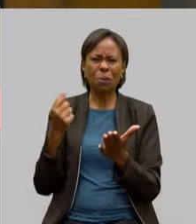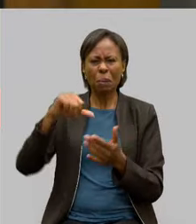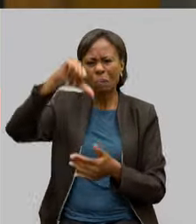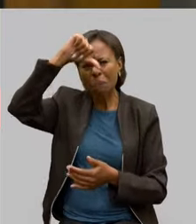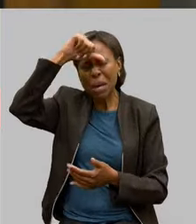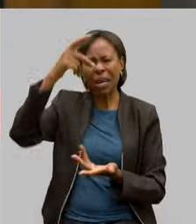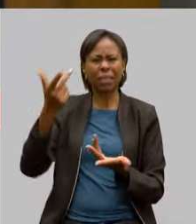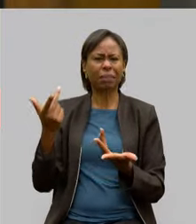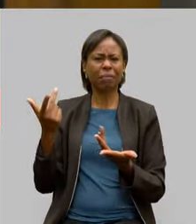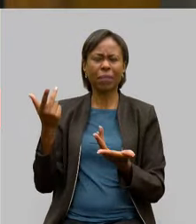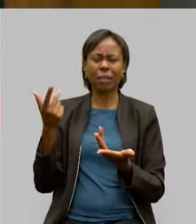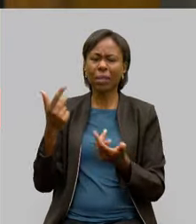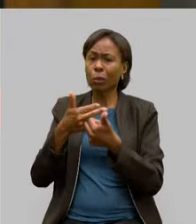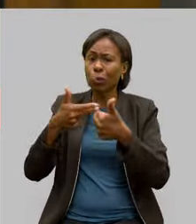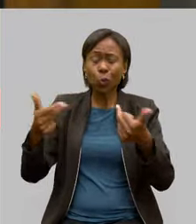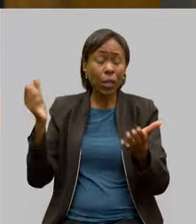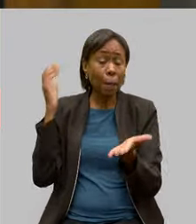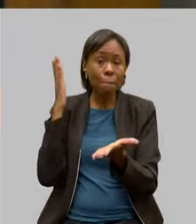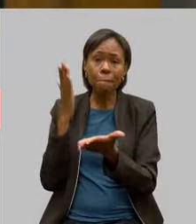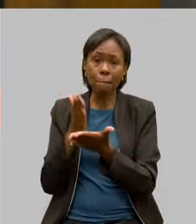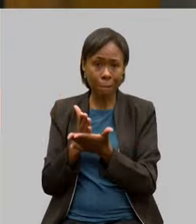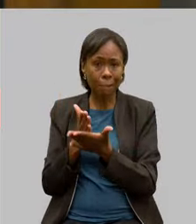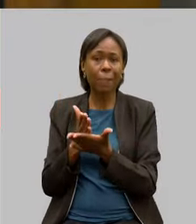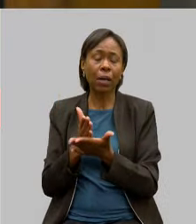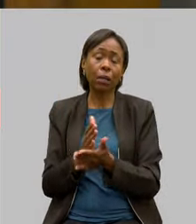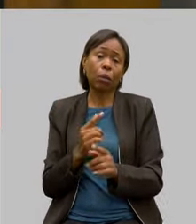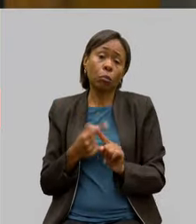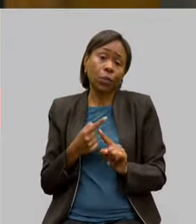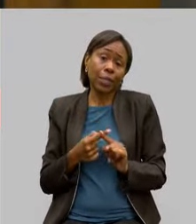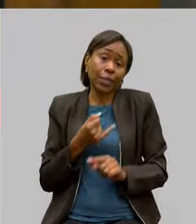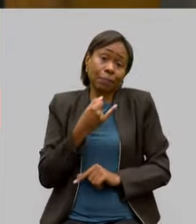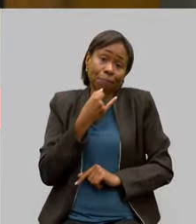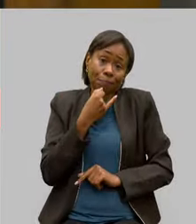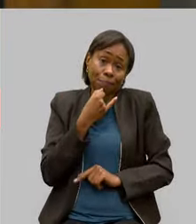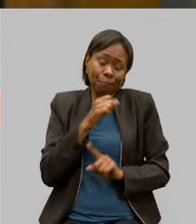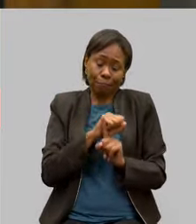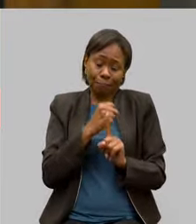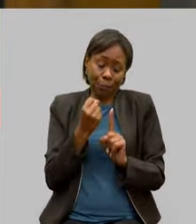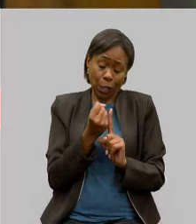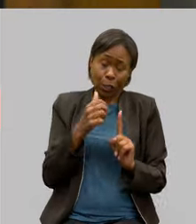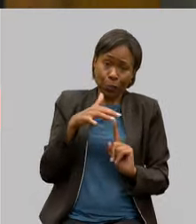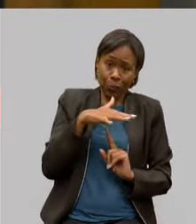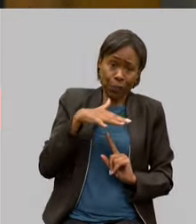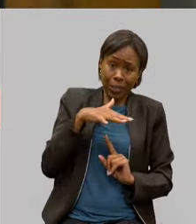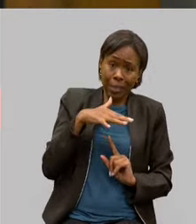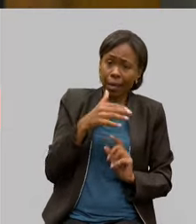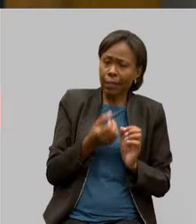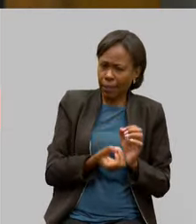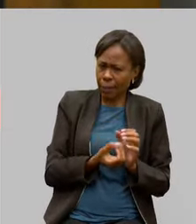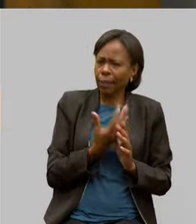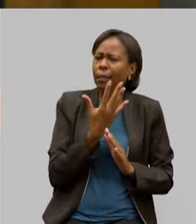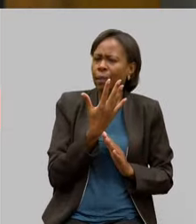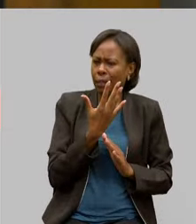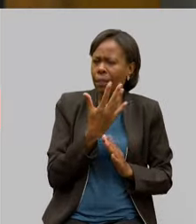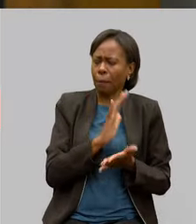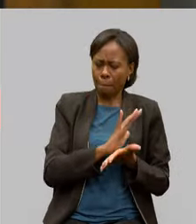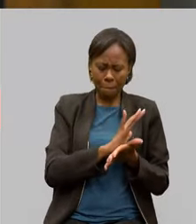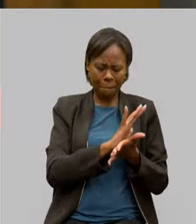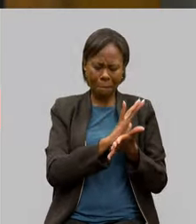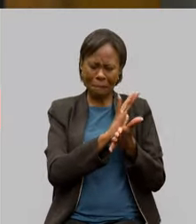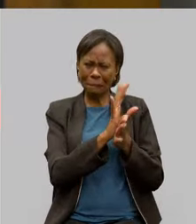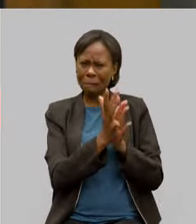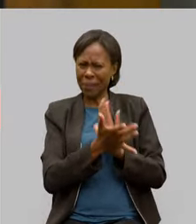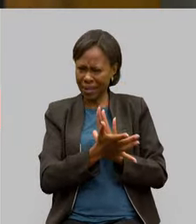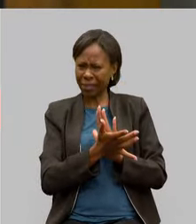preconceitos né infelizmente a nossa sociedade cria preconceitos em cima